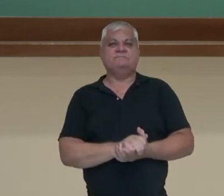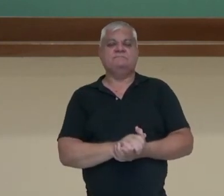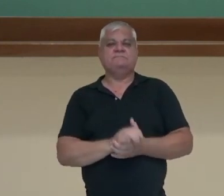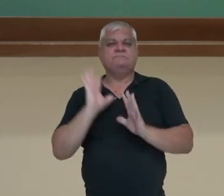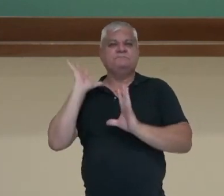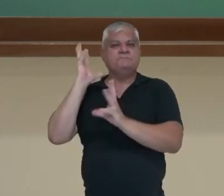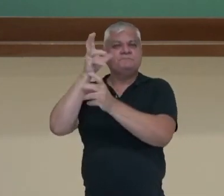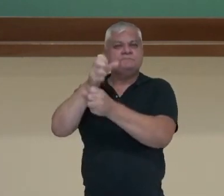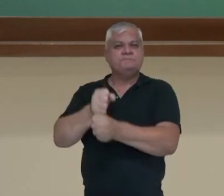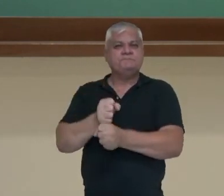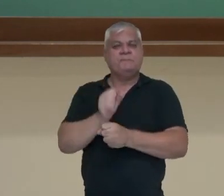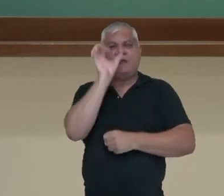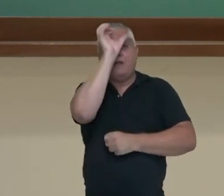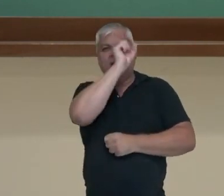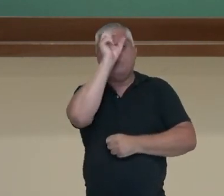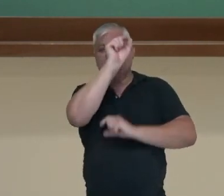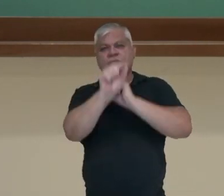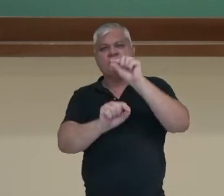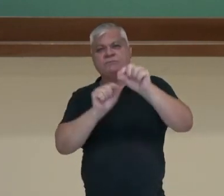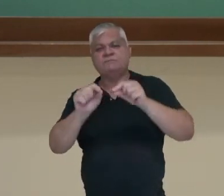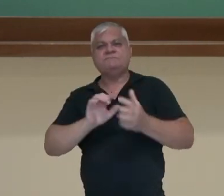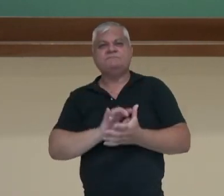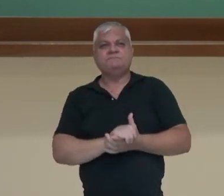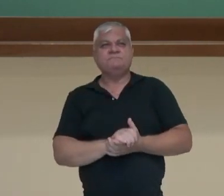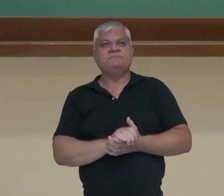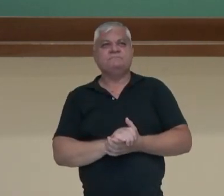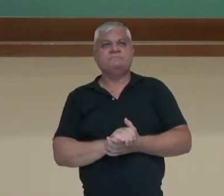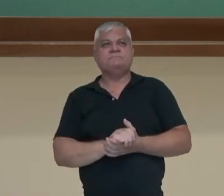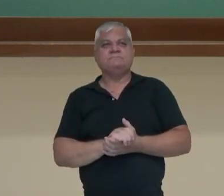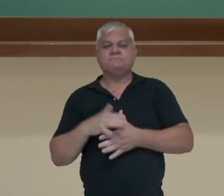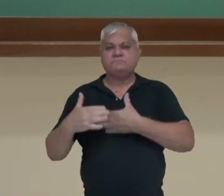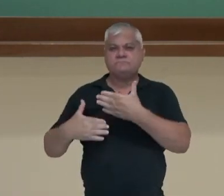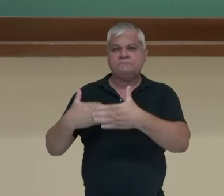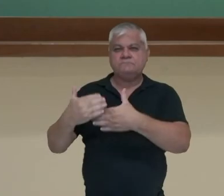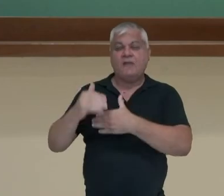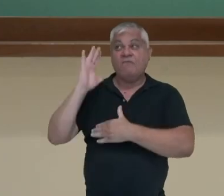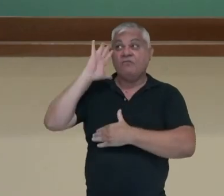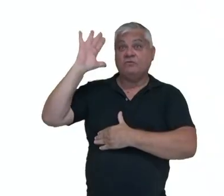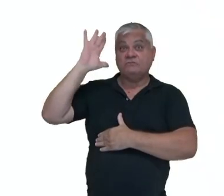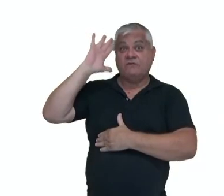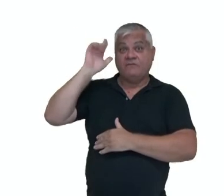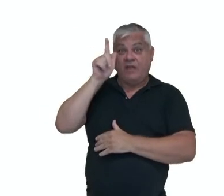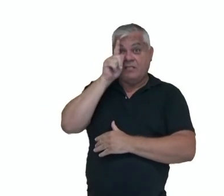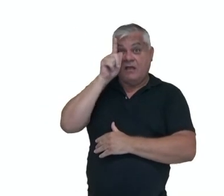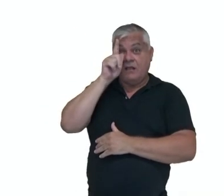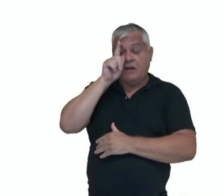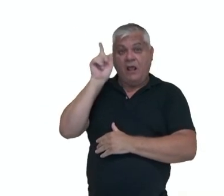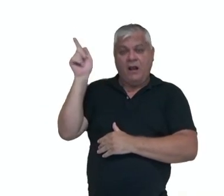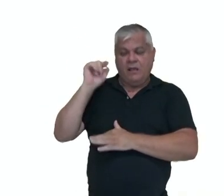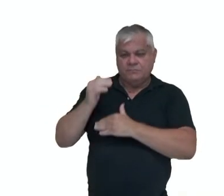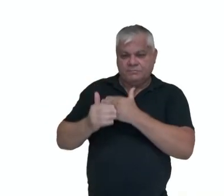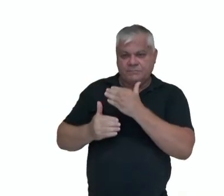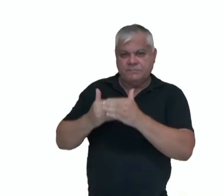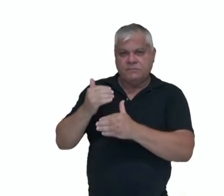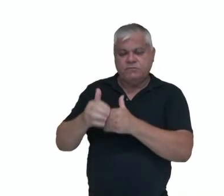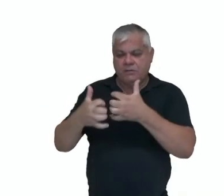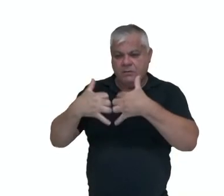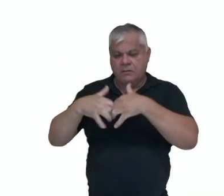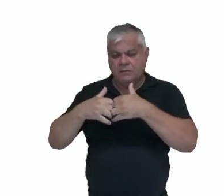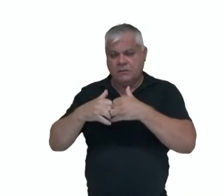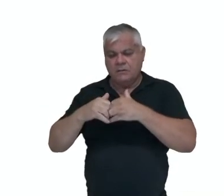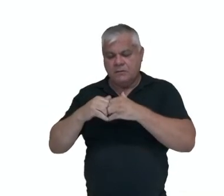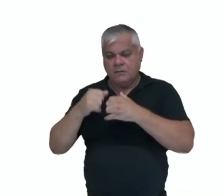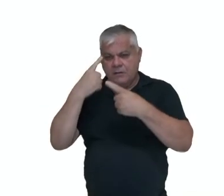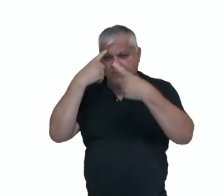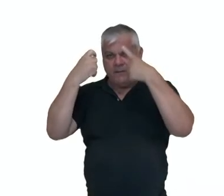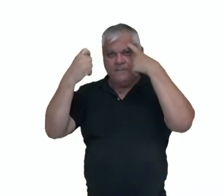Retomando, vamos ver o que a gente falou. O desenvolvimento da filosofia na Grécia Antiga se deu por meio de uma